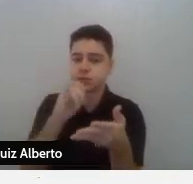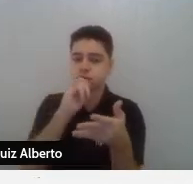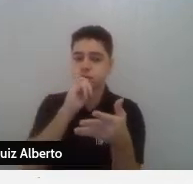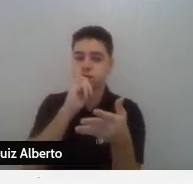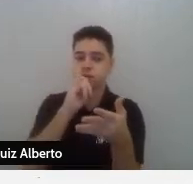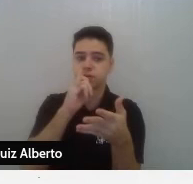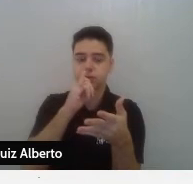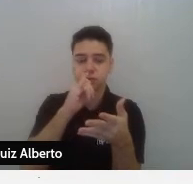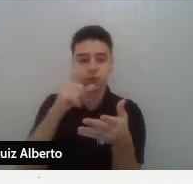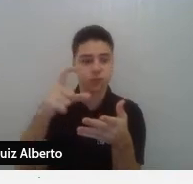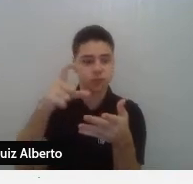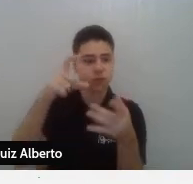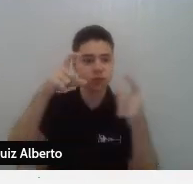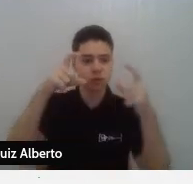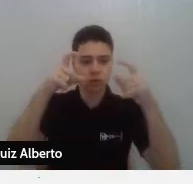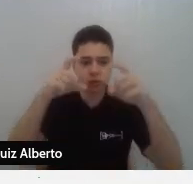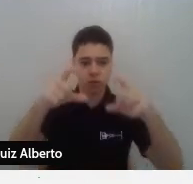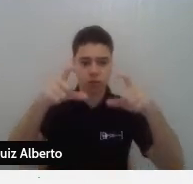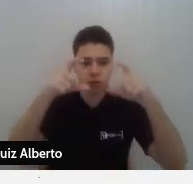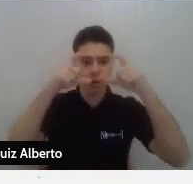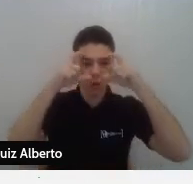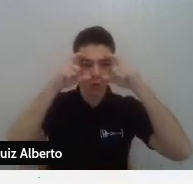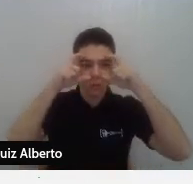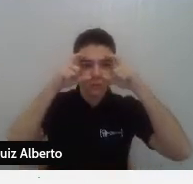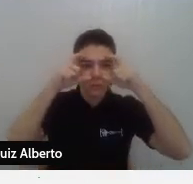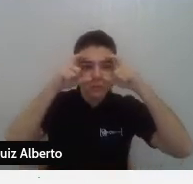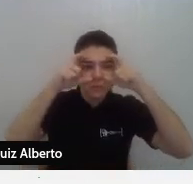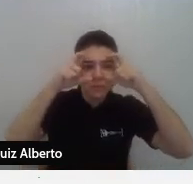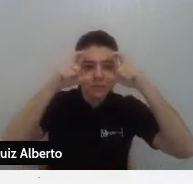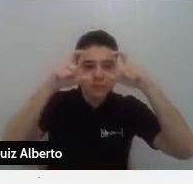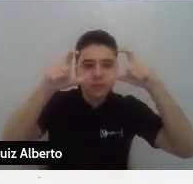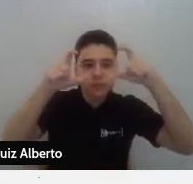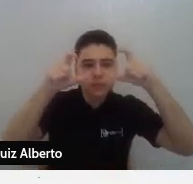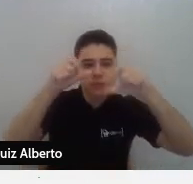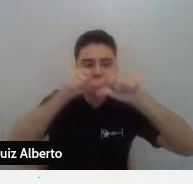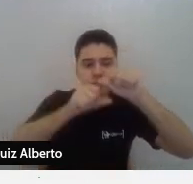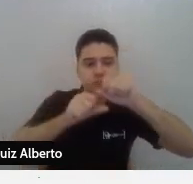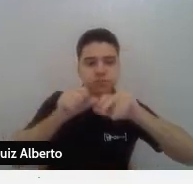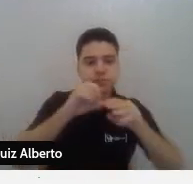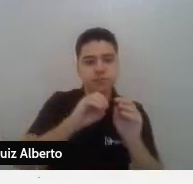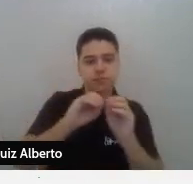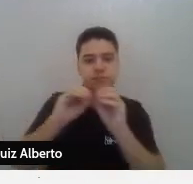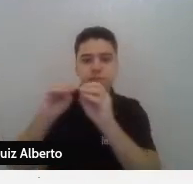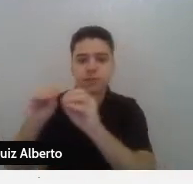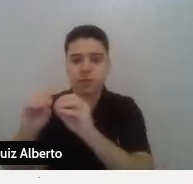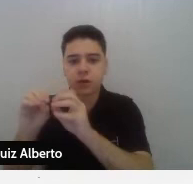ele transporta o telespectador